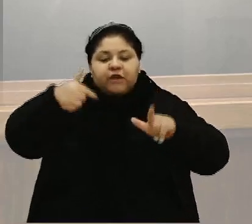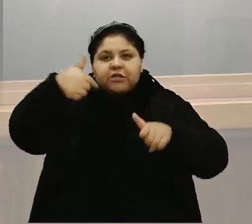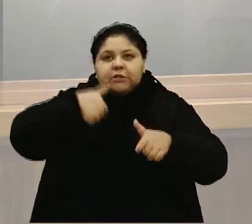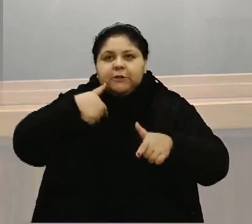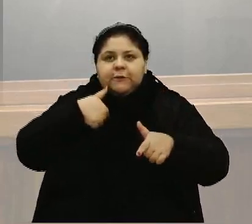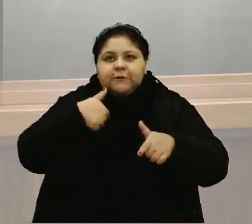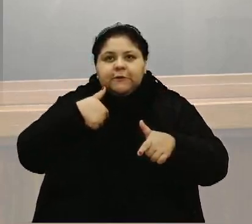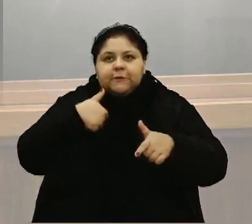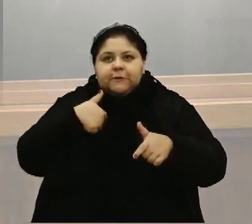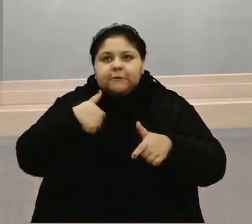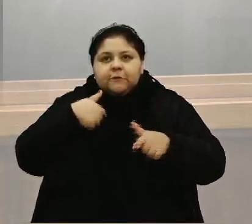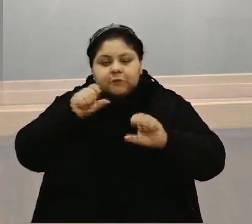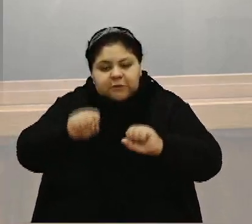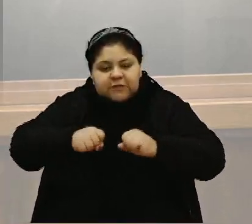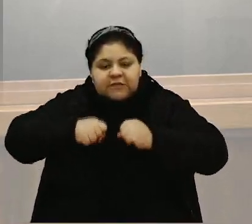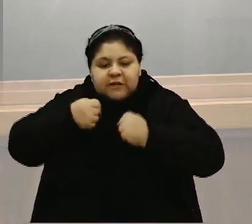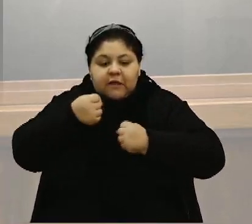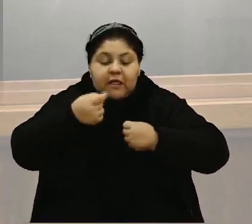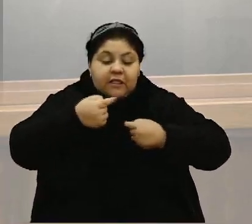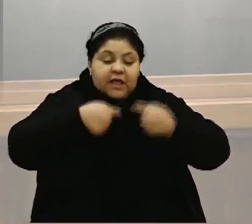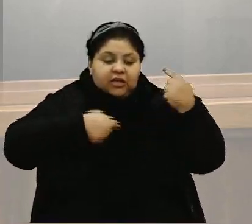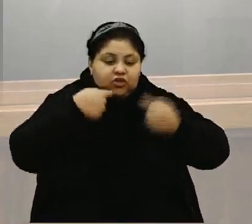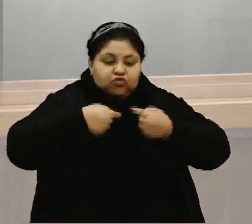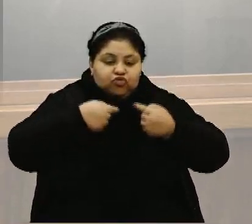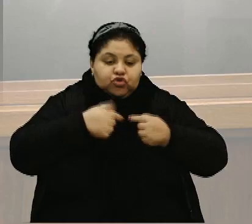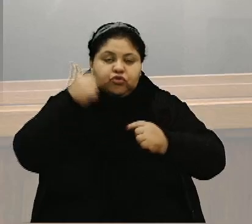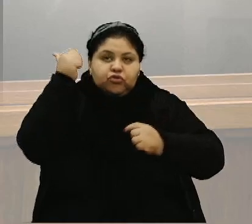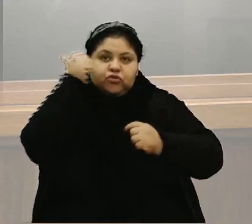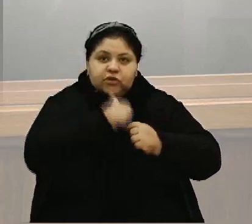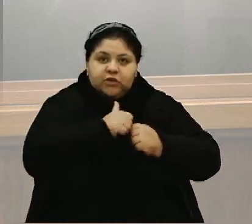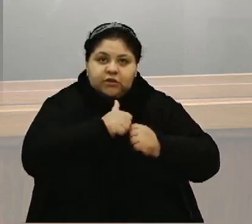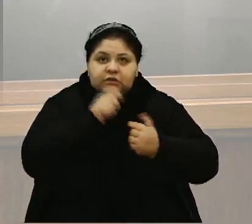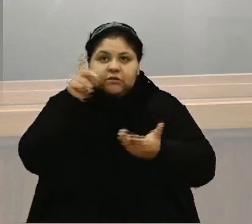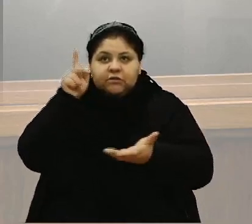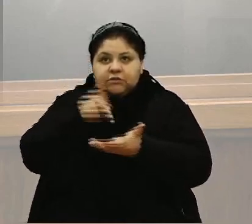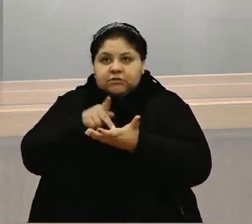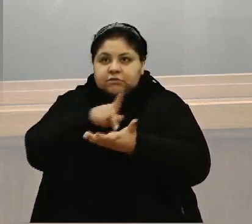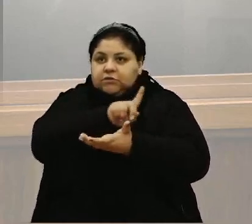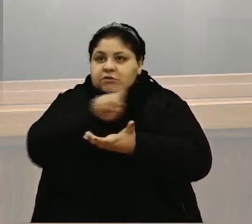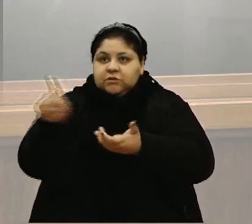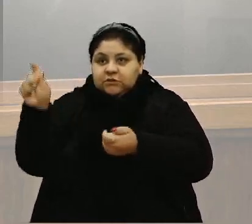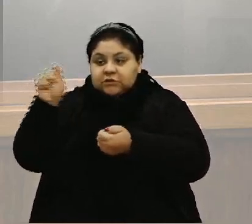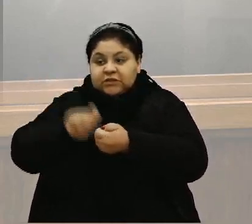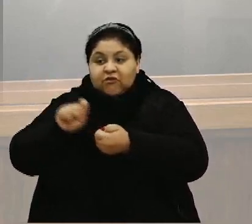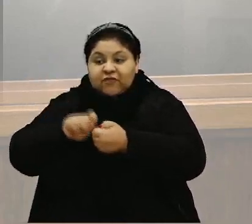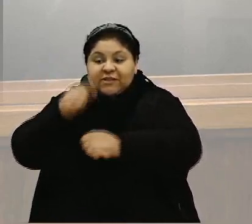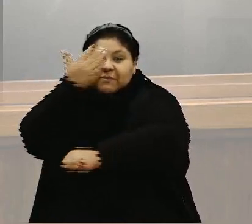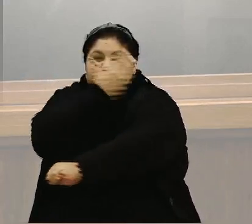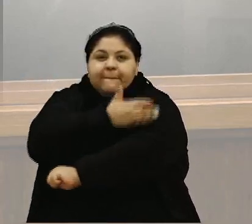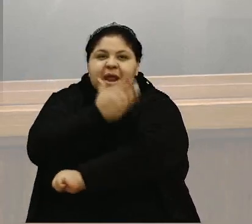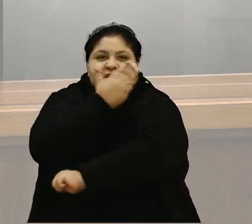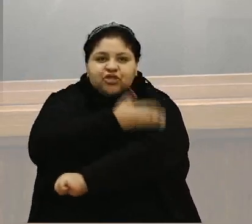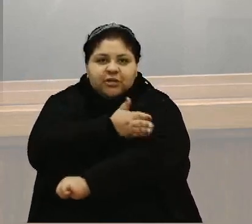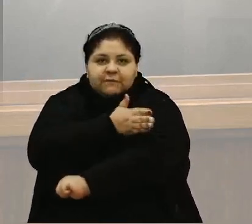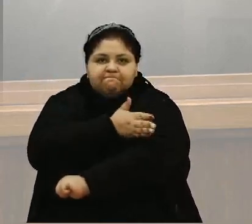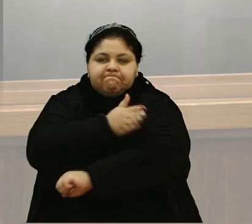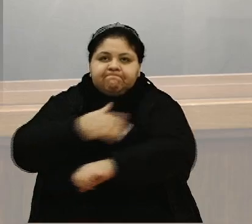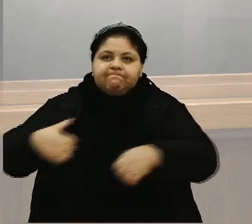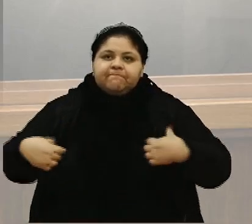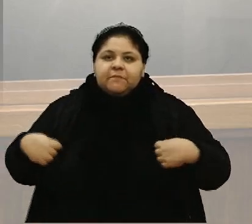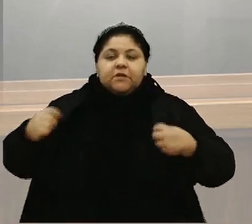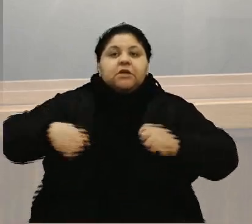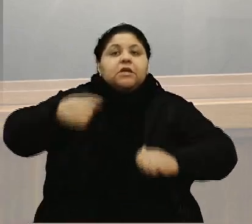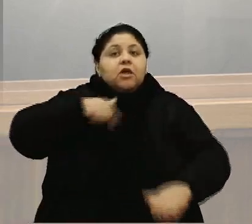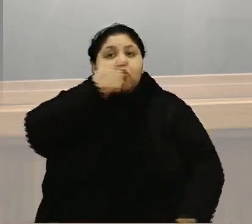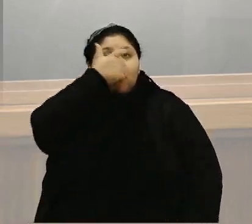que defendemos o debate das mulheres, quando, na verdade, não o fazemos na prática. Eu acho que a